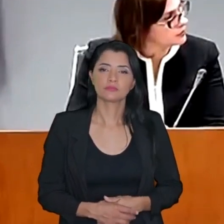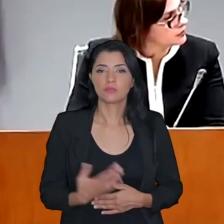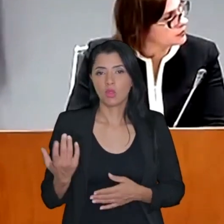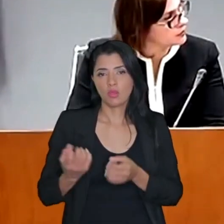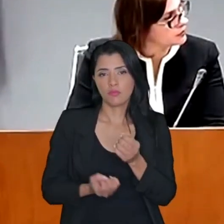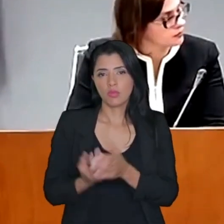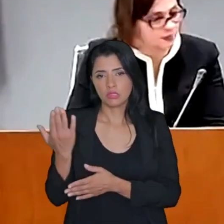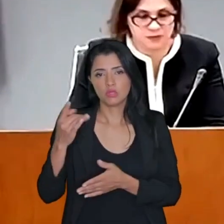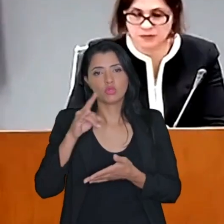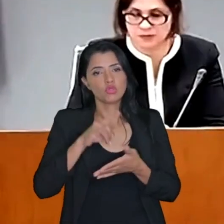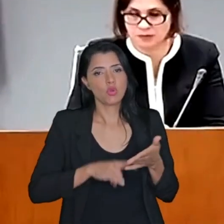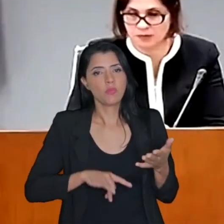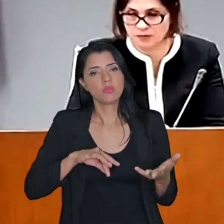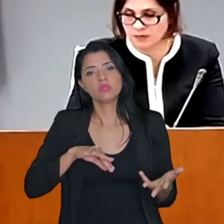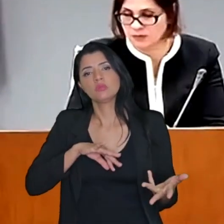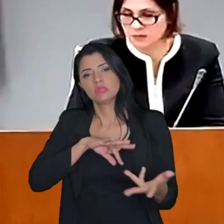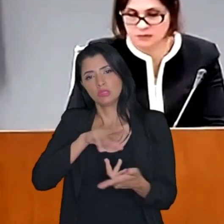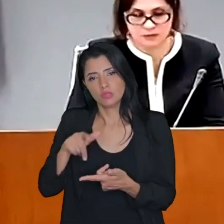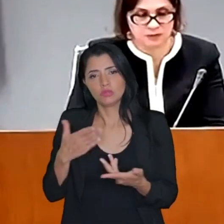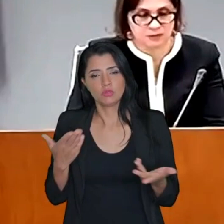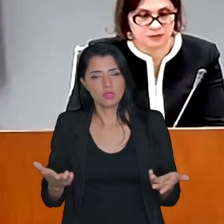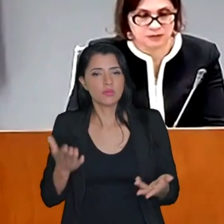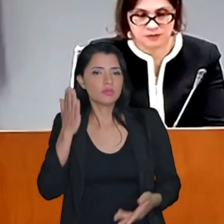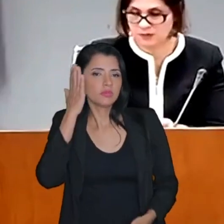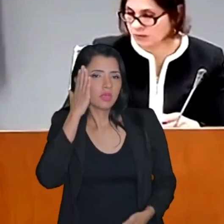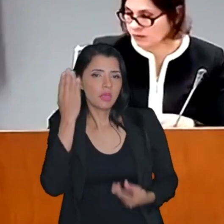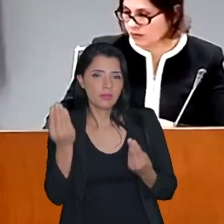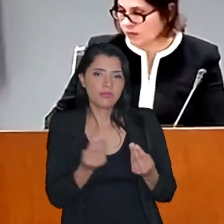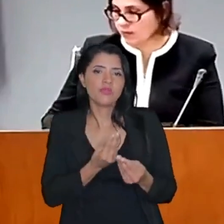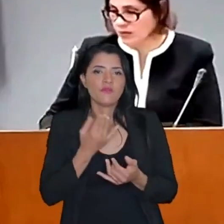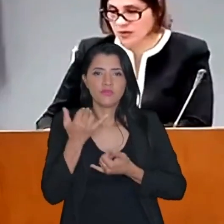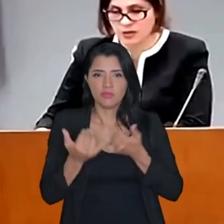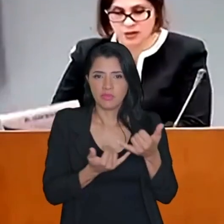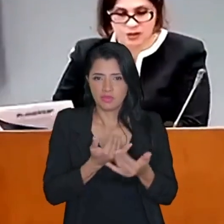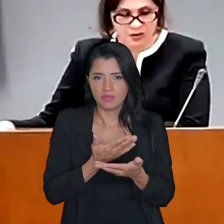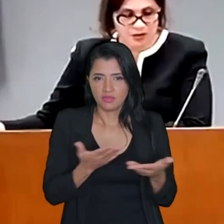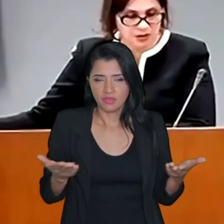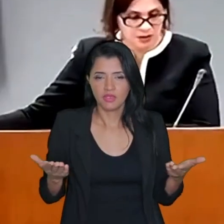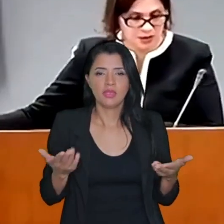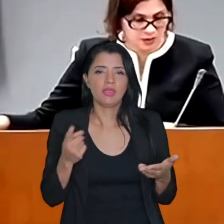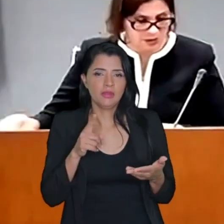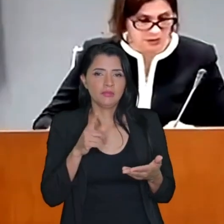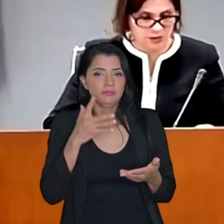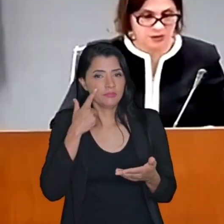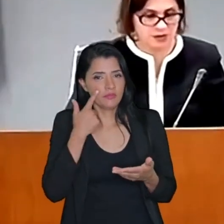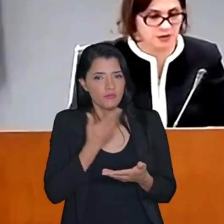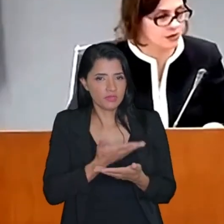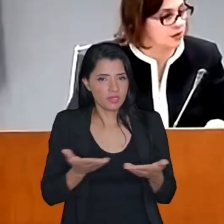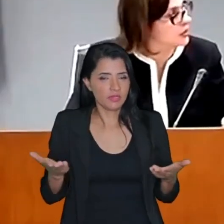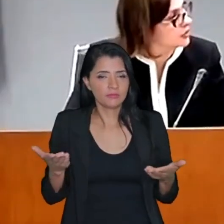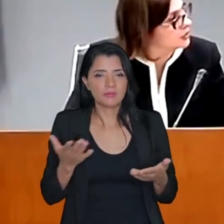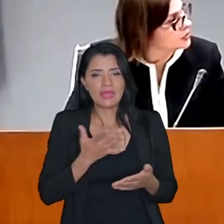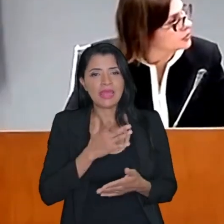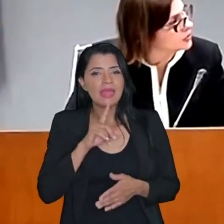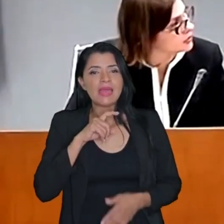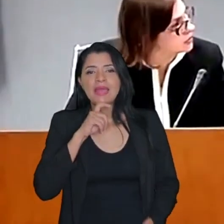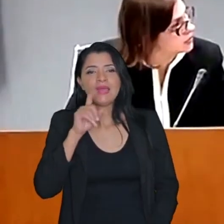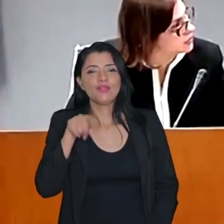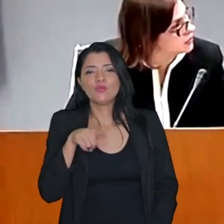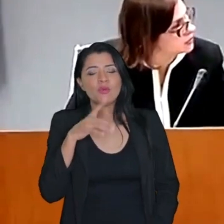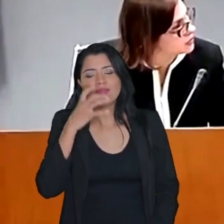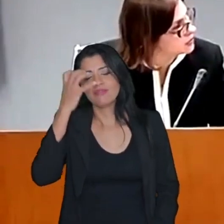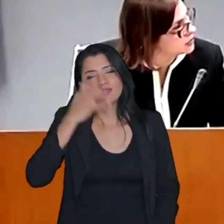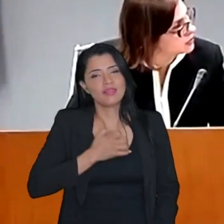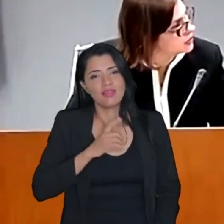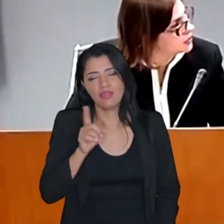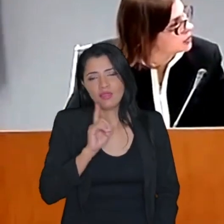Da elaboração de documentos internacionais, sabe, eu vou fazer uma brincadeira caricata, que ninguém, não é para